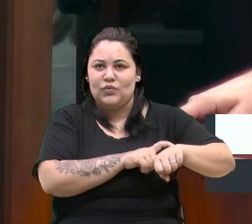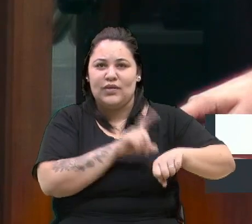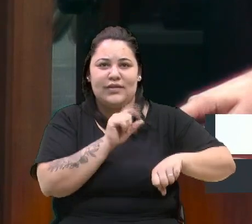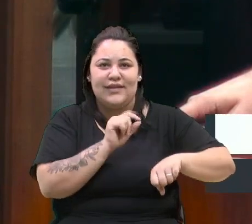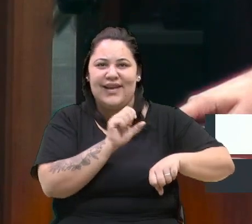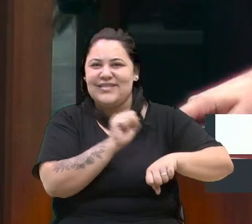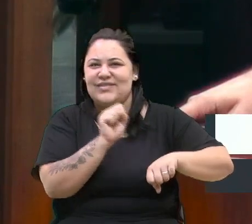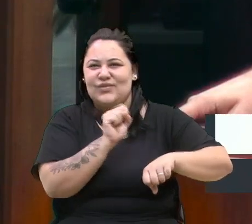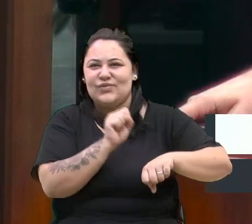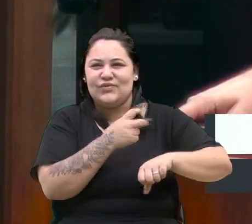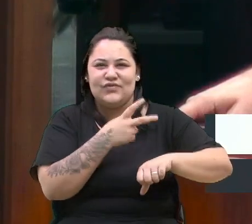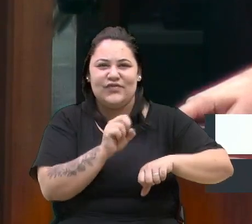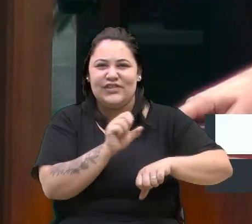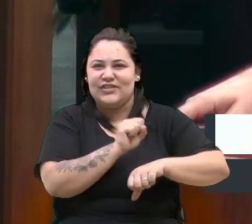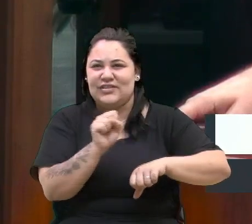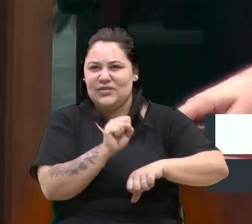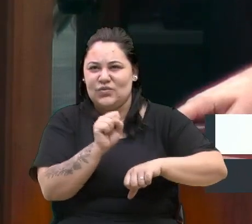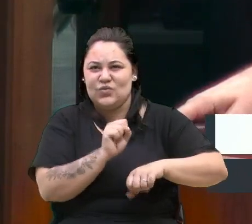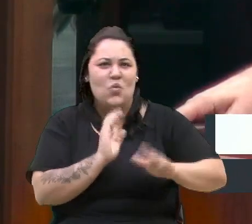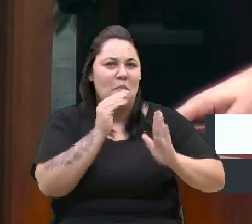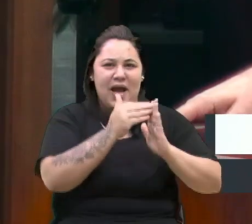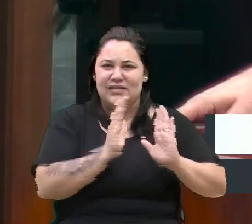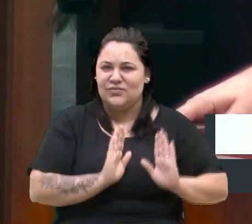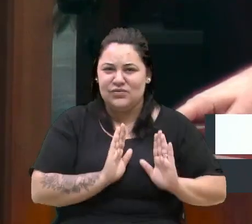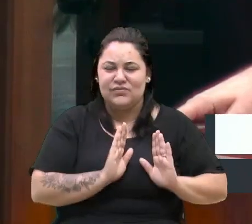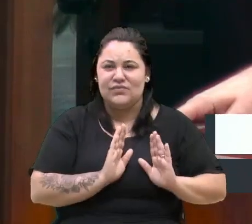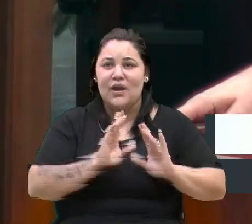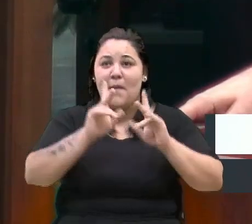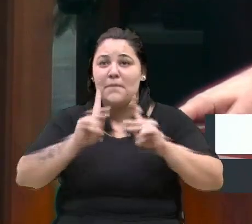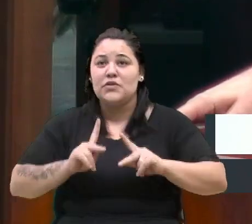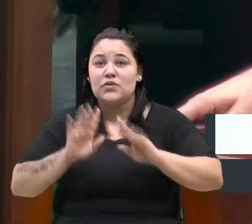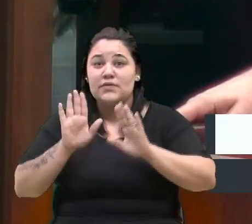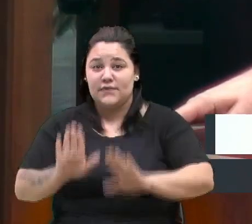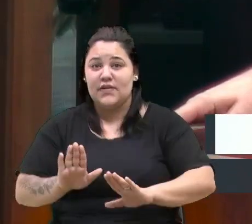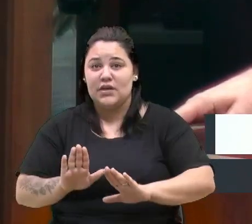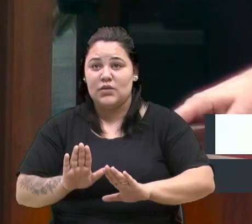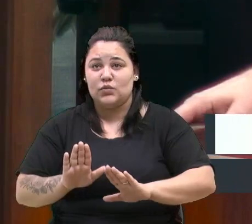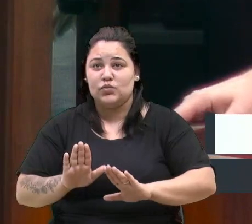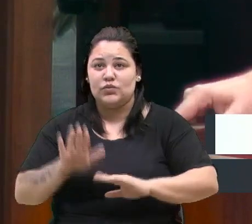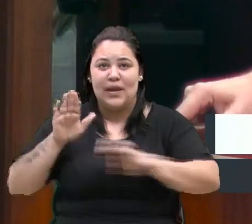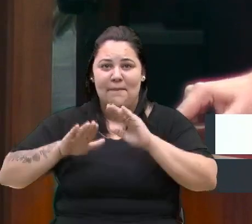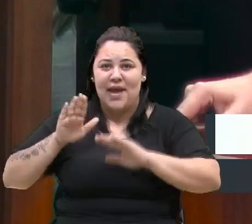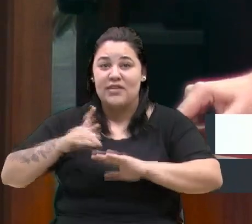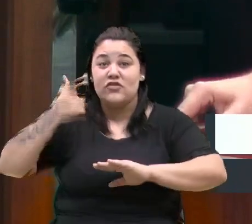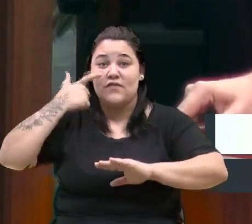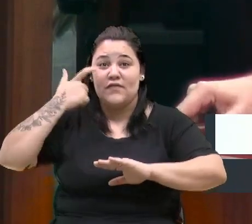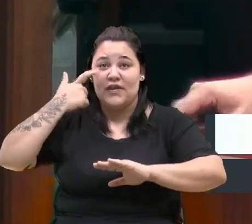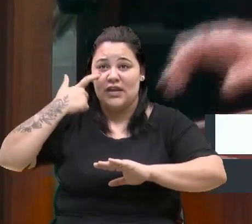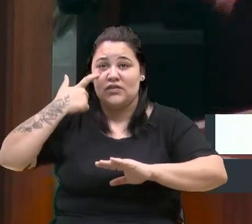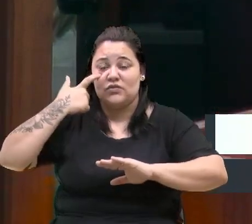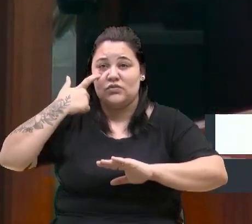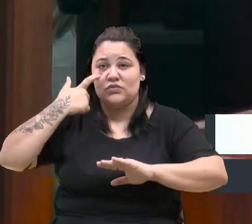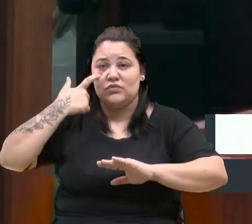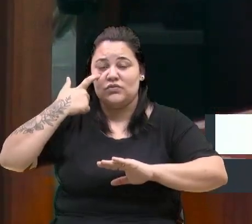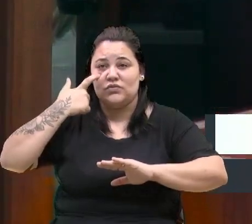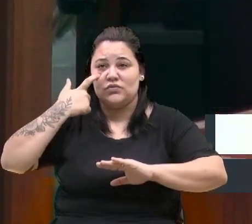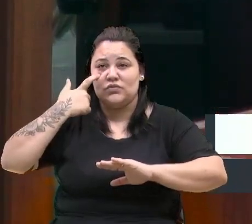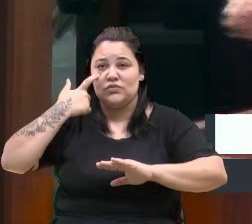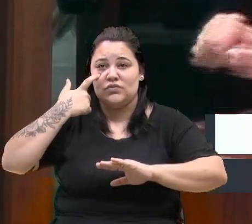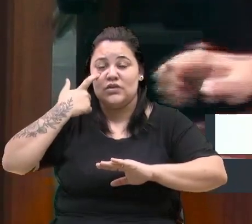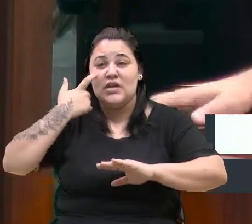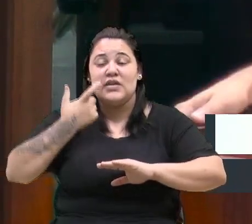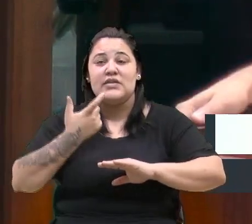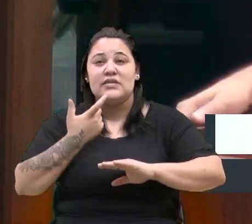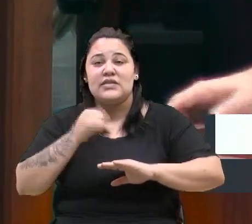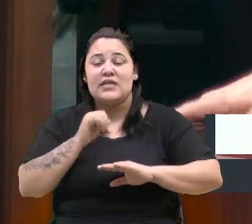segundos, de 20 segundos, 30 no máximo, quando essas pessoas permanecem, né, na média, vendo a nossa publicação. Quando a gente